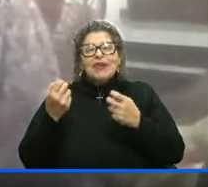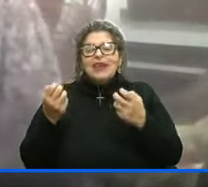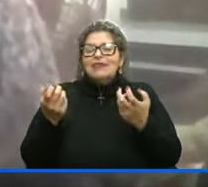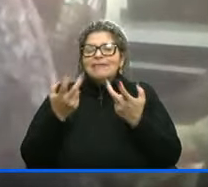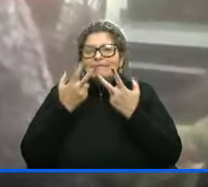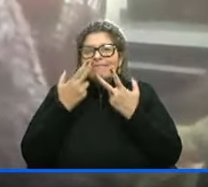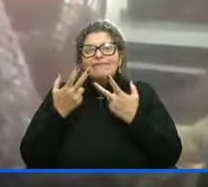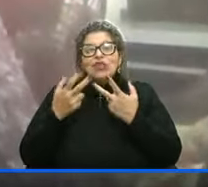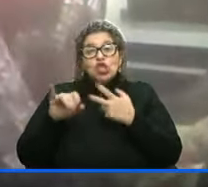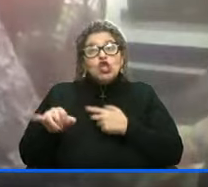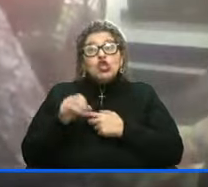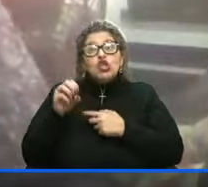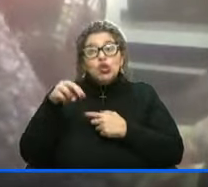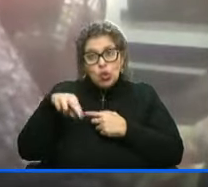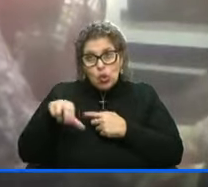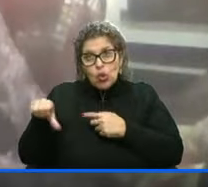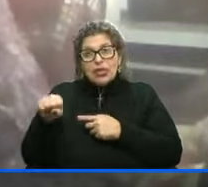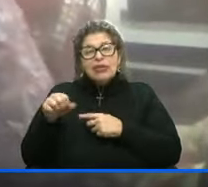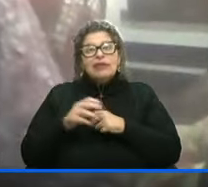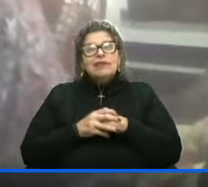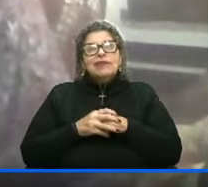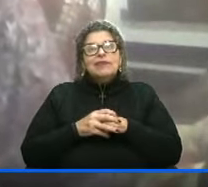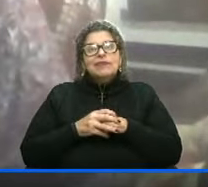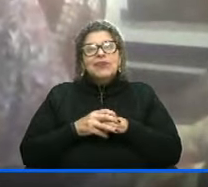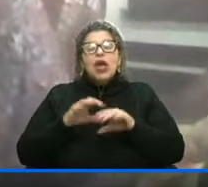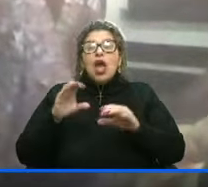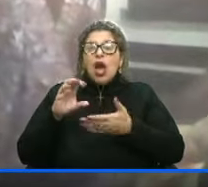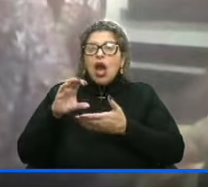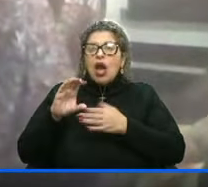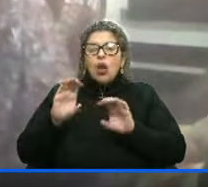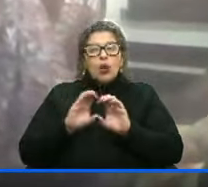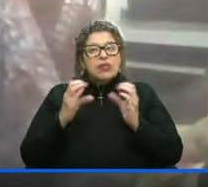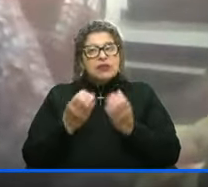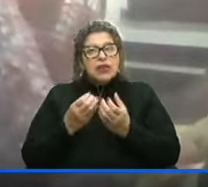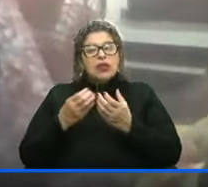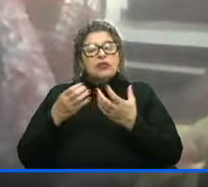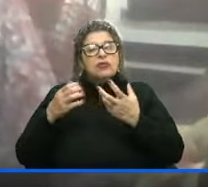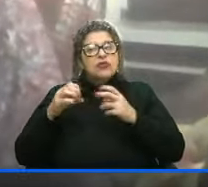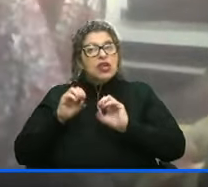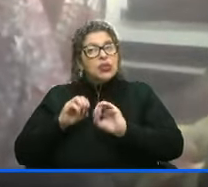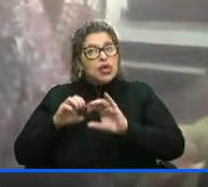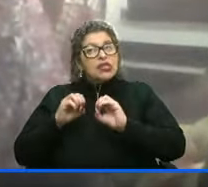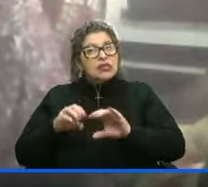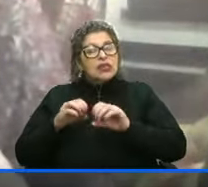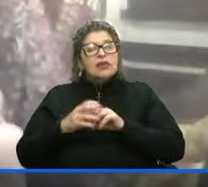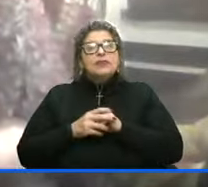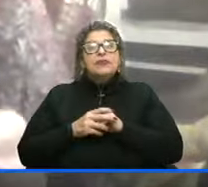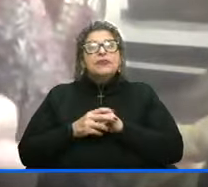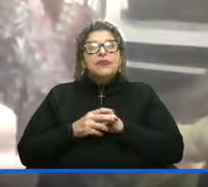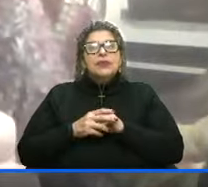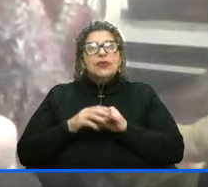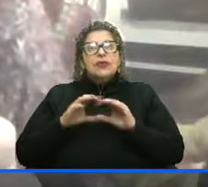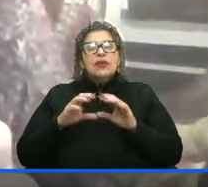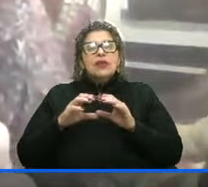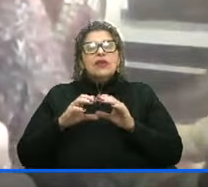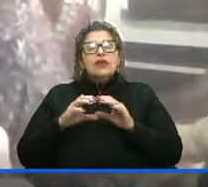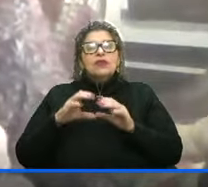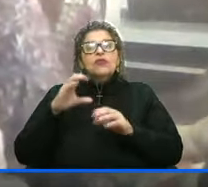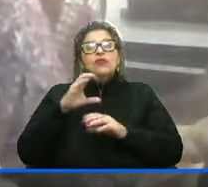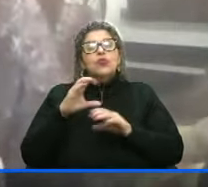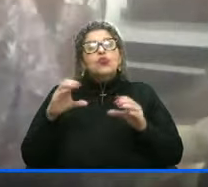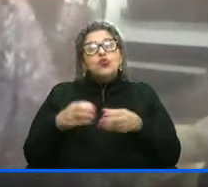com o Jonas, a gente convidou a SESI, a Comissão de Educação da Câmara. Eu acho que a gente pode constituir um GT